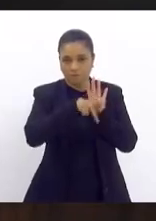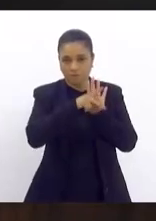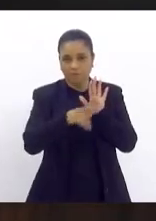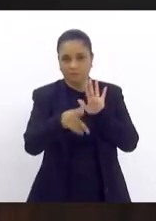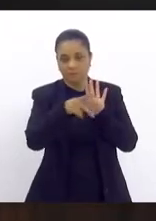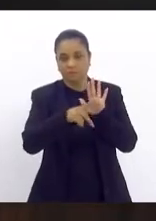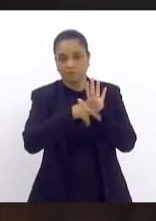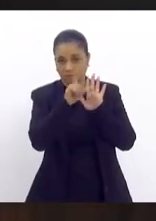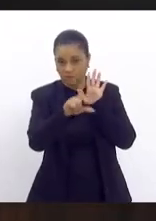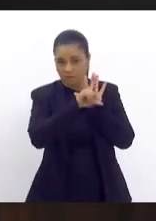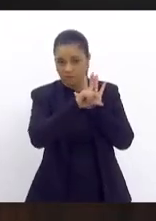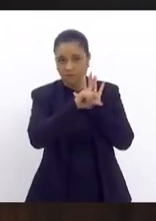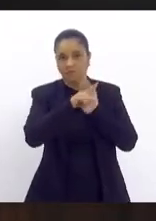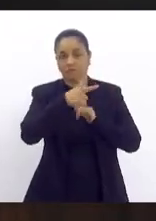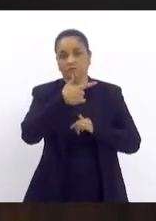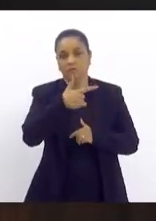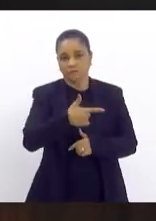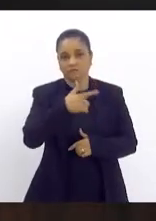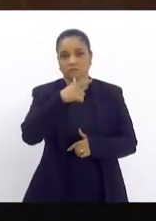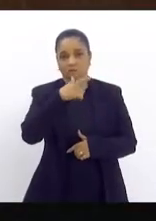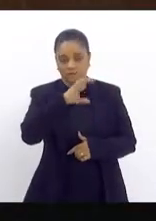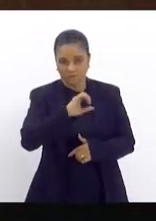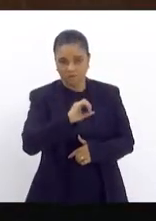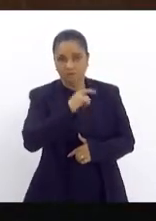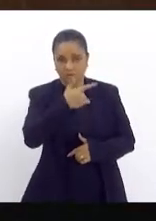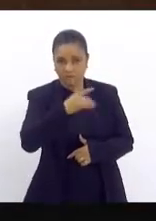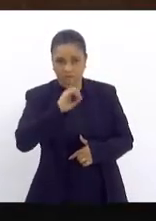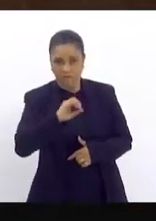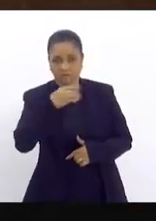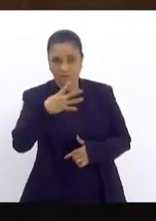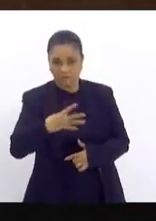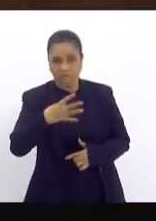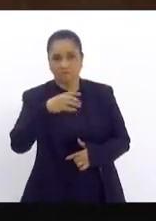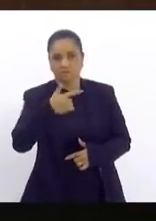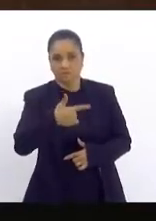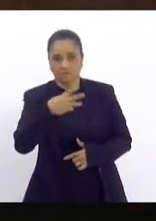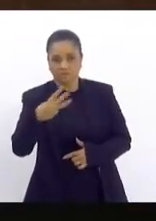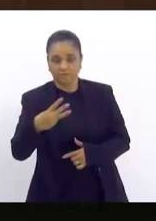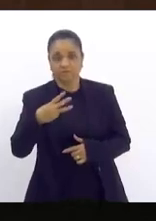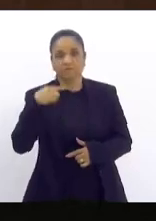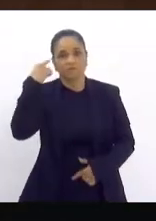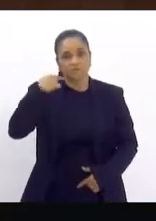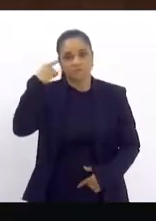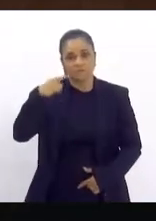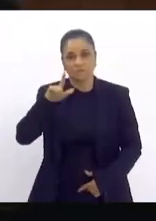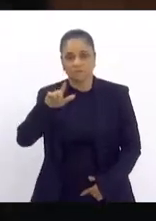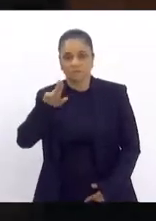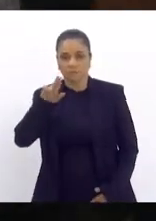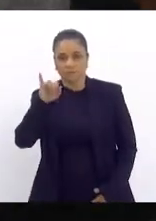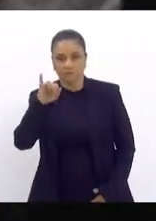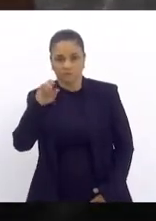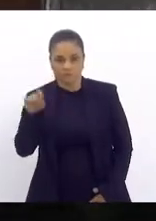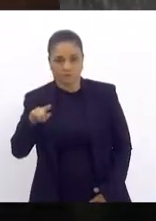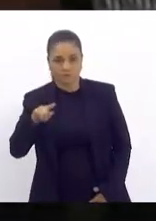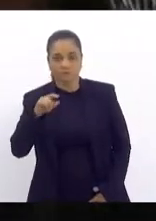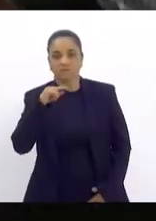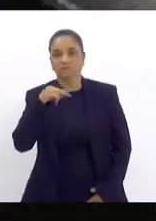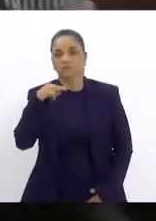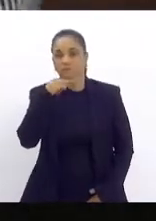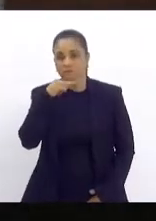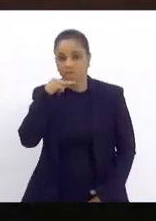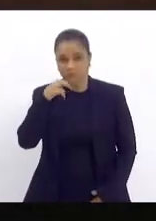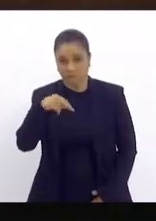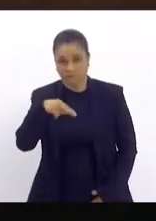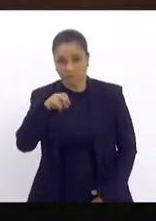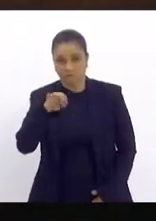204 de 2023, de autoria do deputado Munir Neto, do PSD, que dispõe